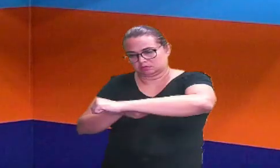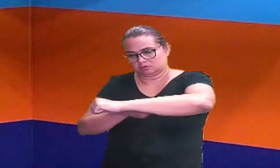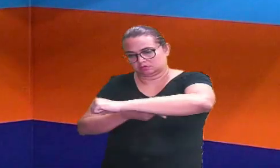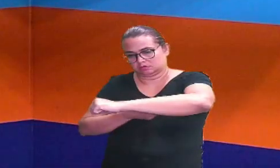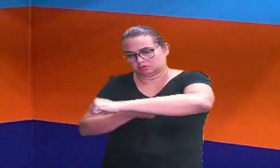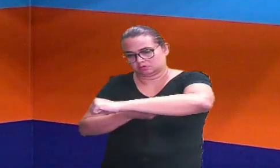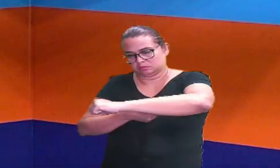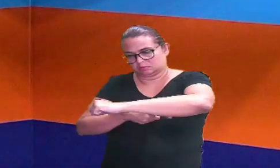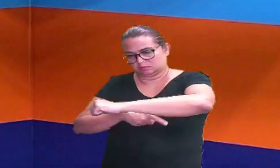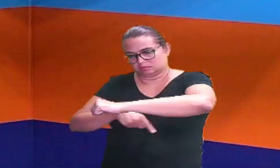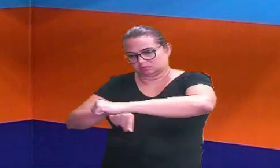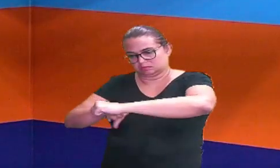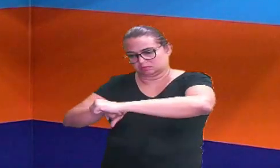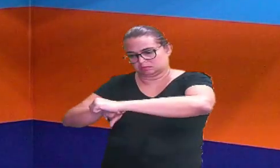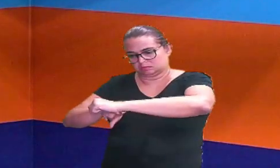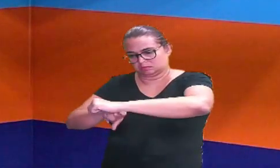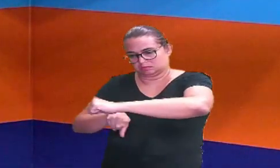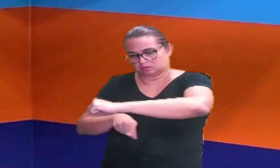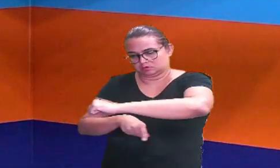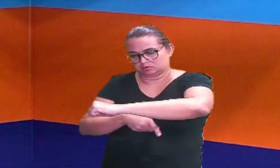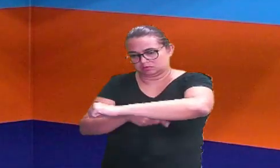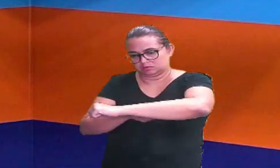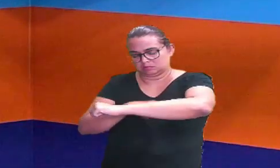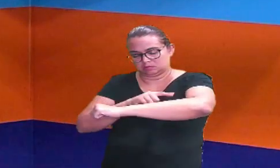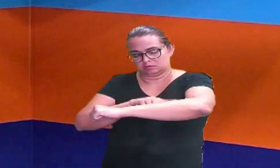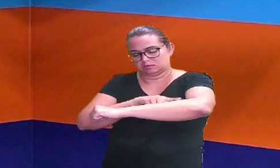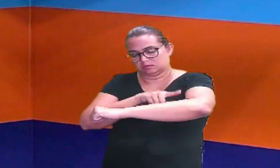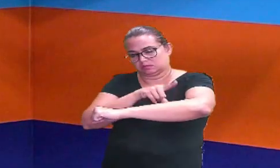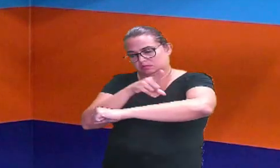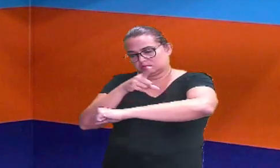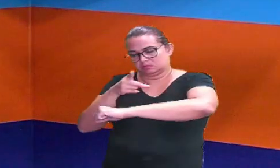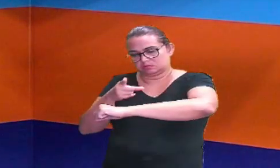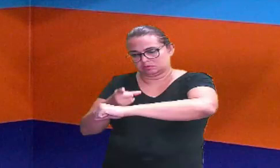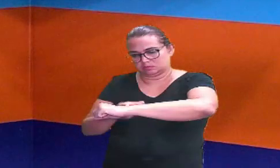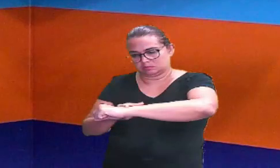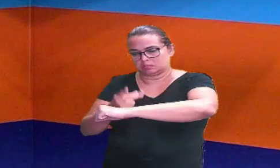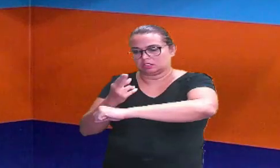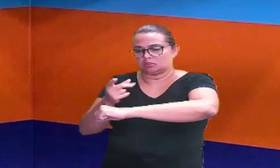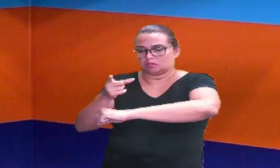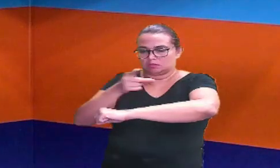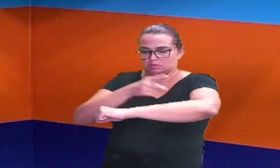o laranja, formando uma volta